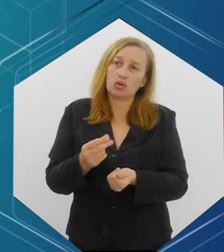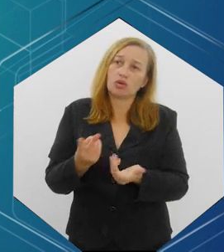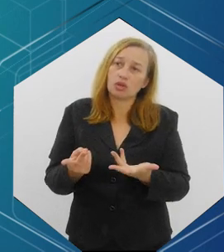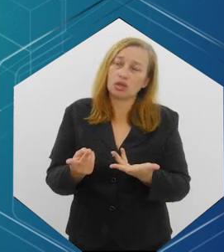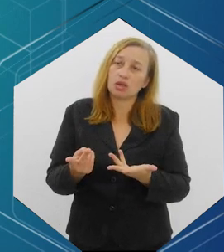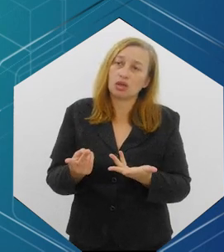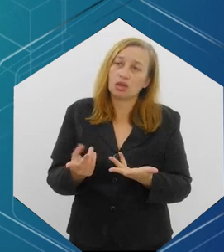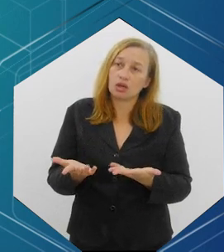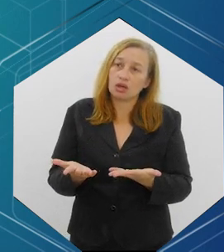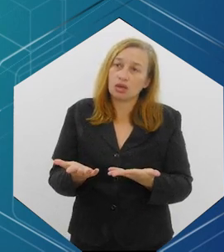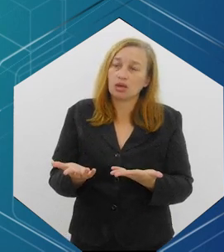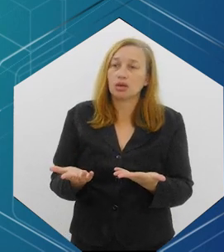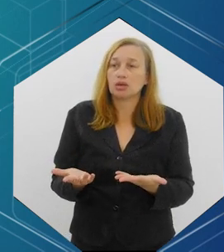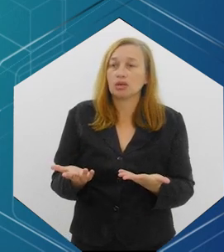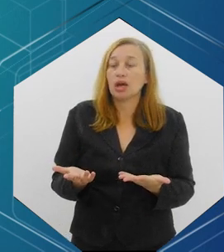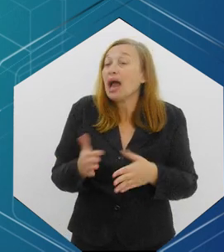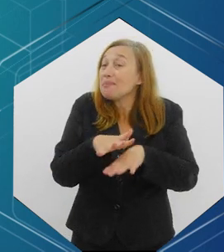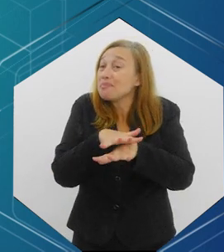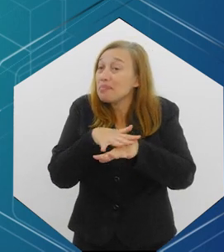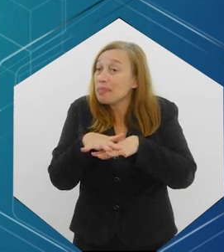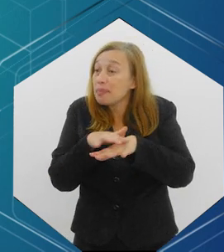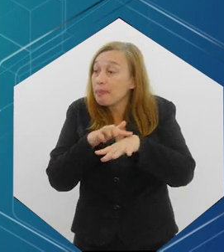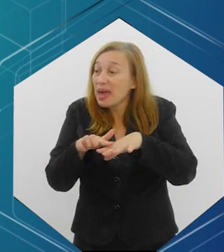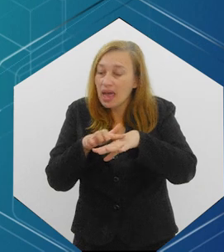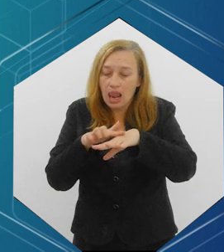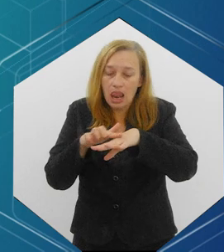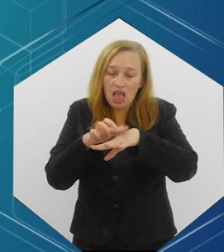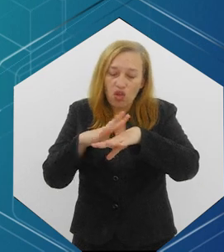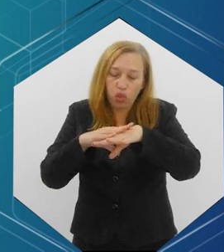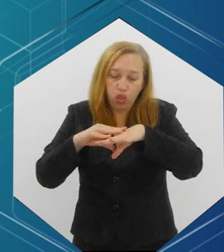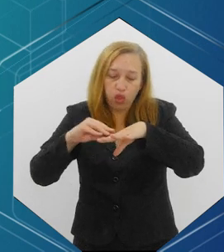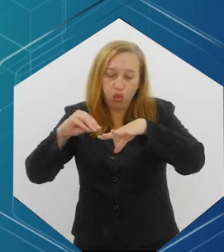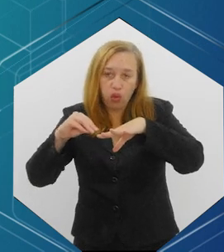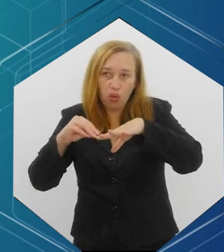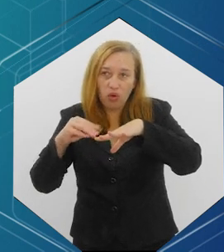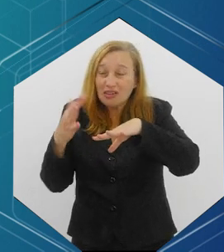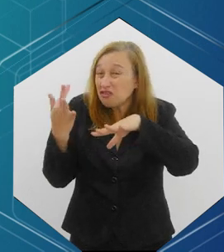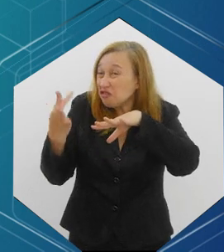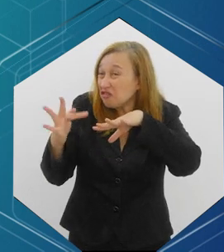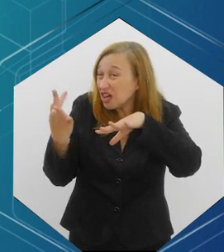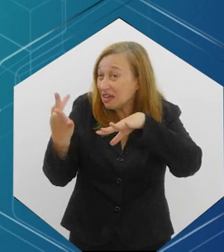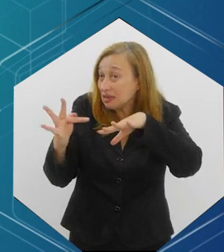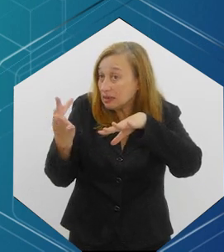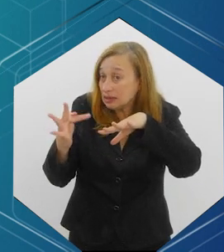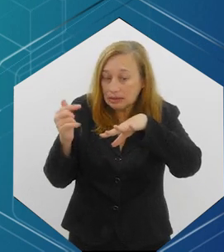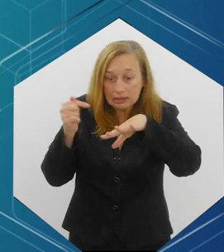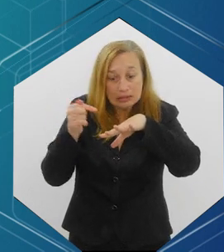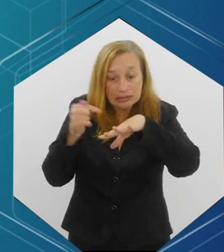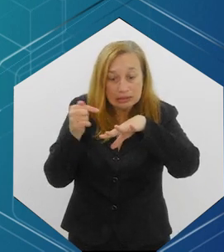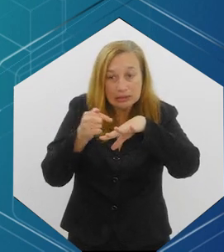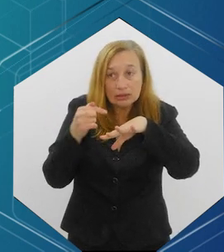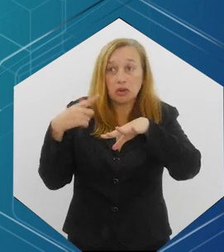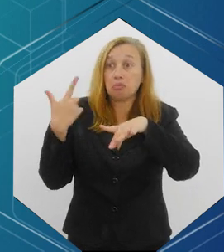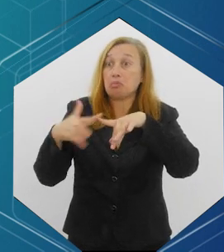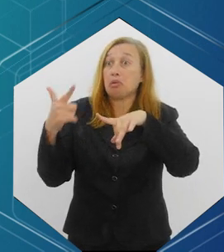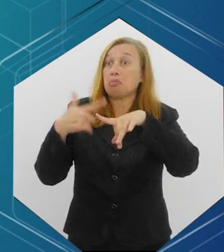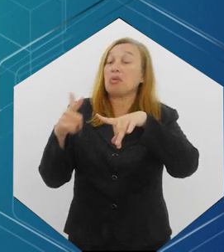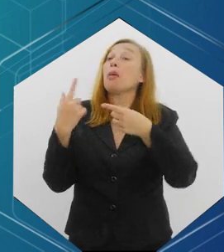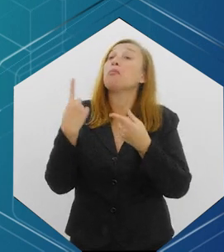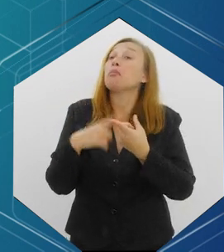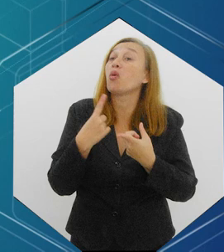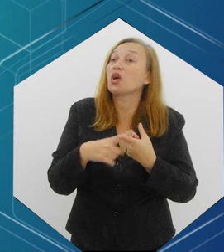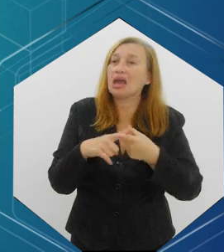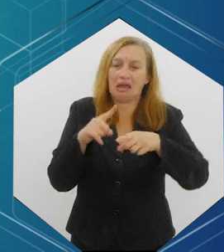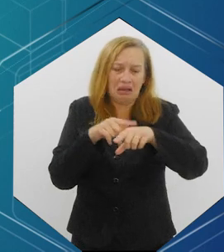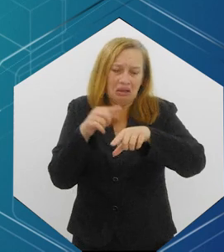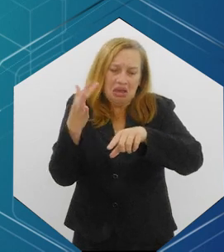uma coçadura, por exemplo. Foi lá e coçou. Aí a pele abre e começa um processo de ferida. E esse é